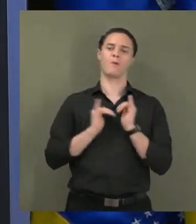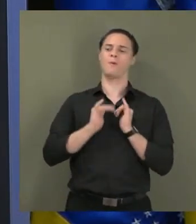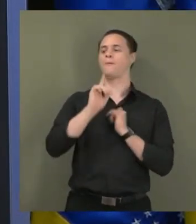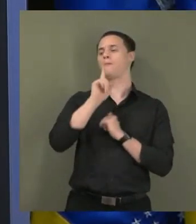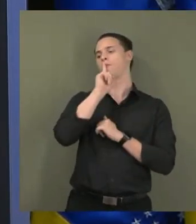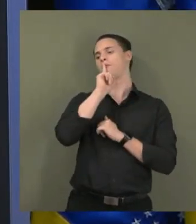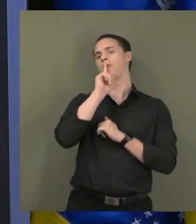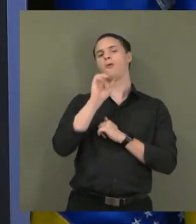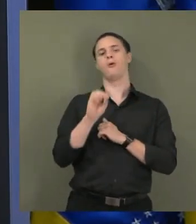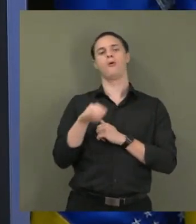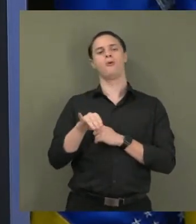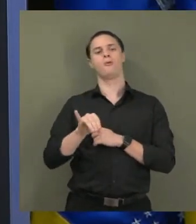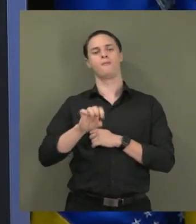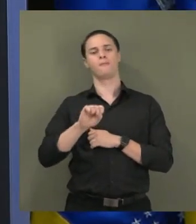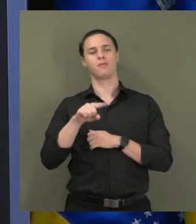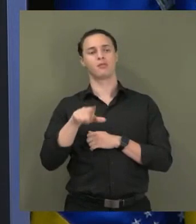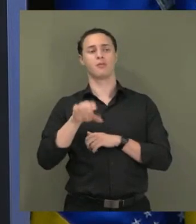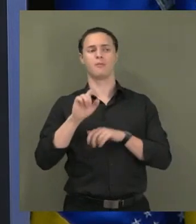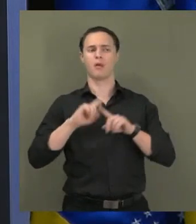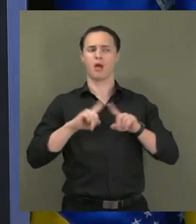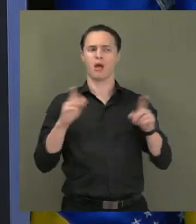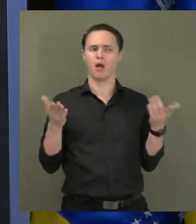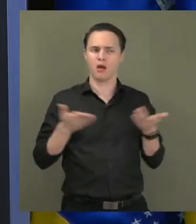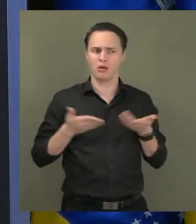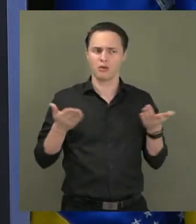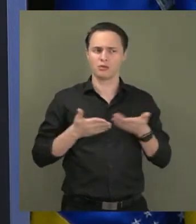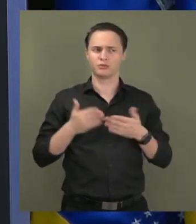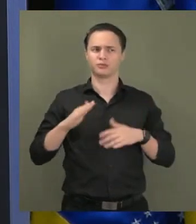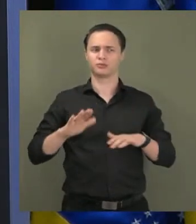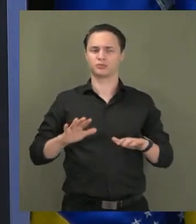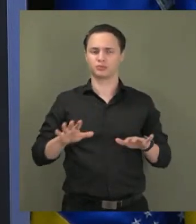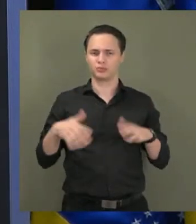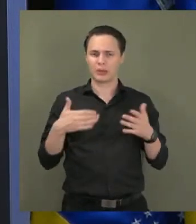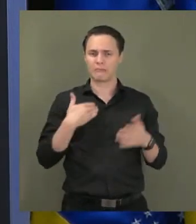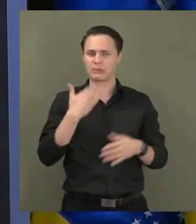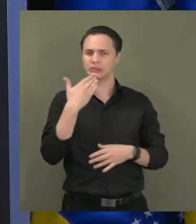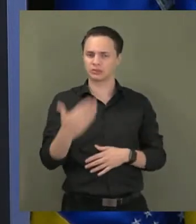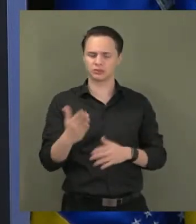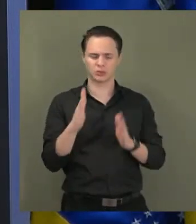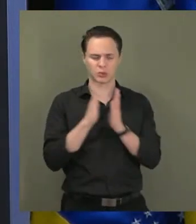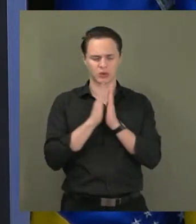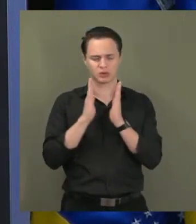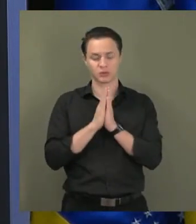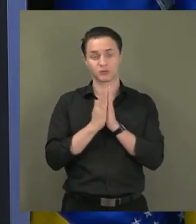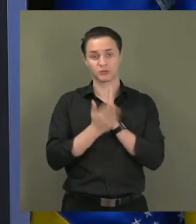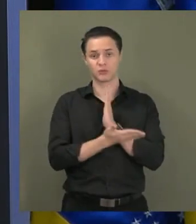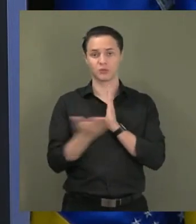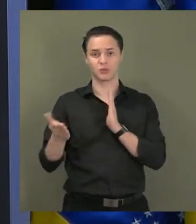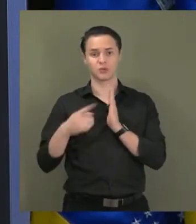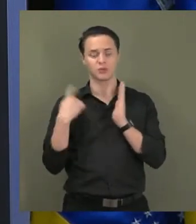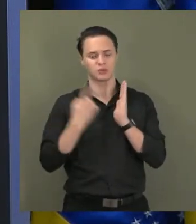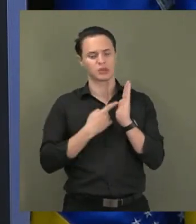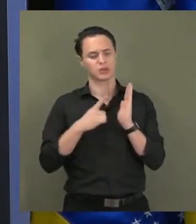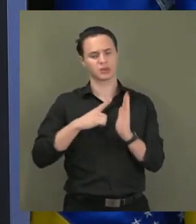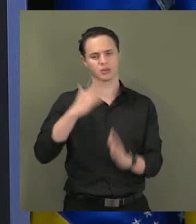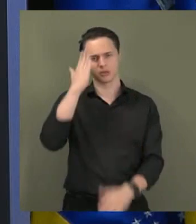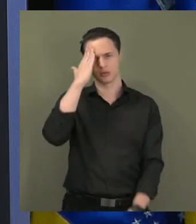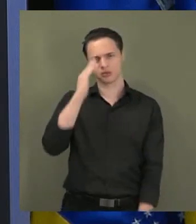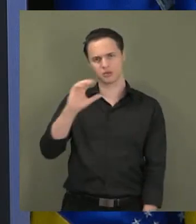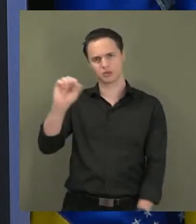chegou a hora desse levante, e eu faço aqui esse apelo por oração, para que tenhamos